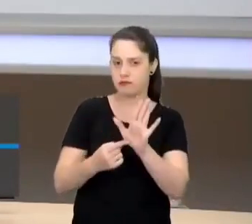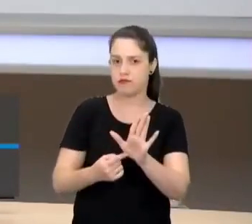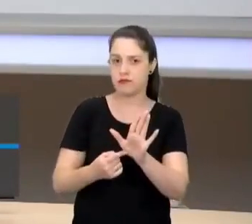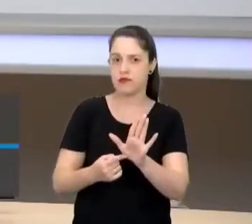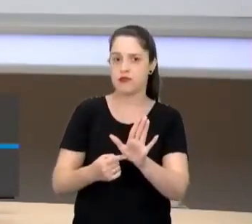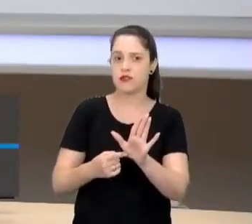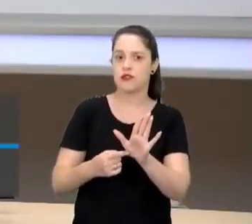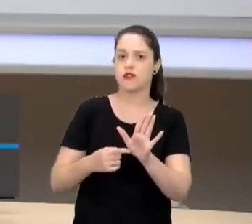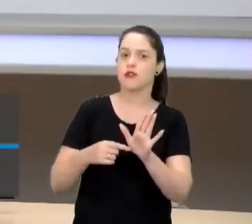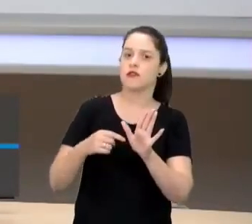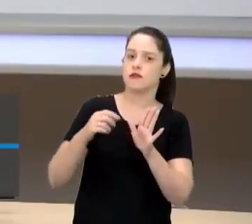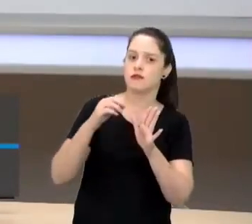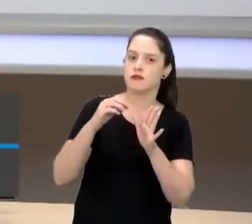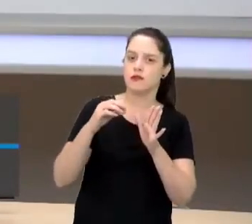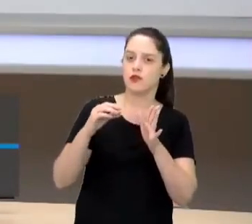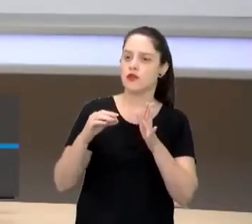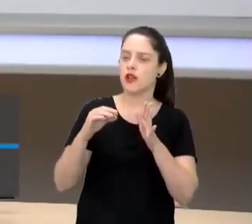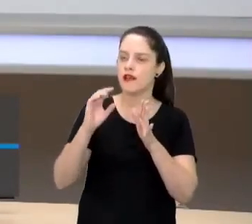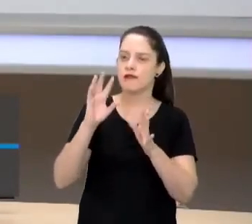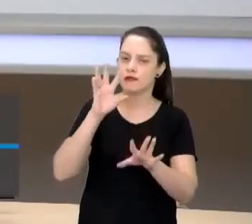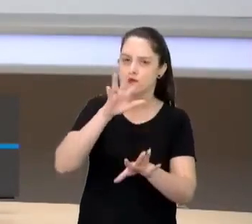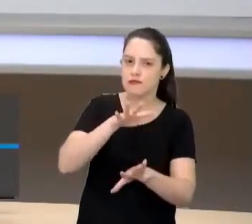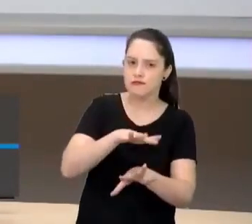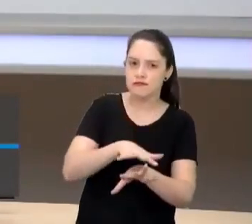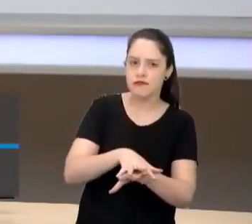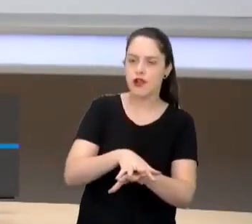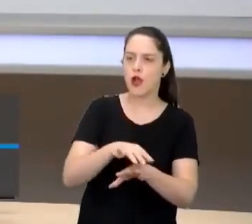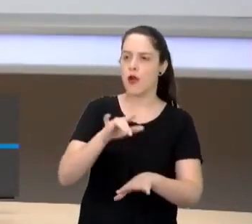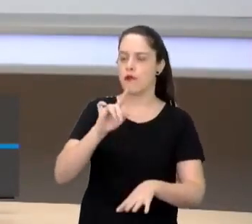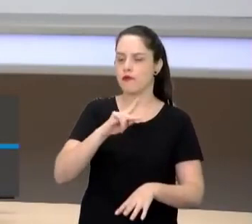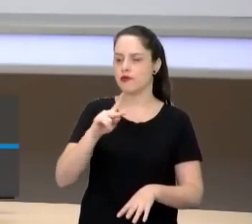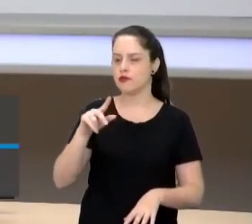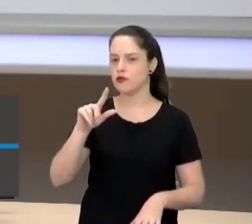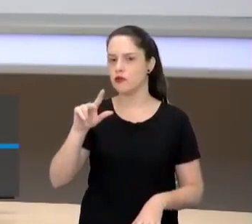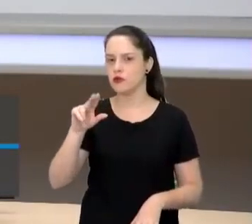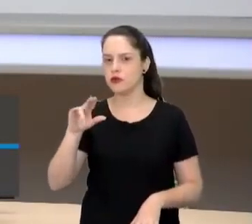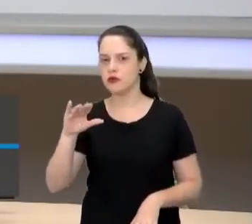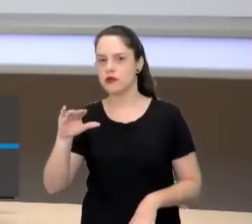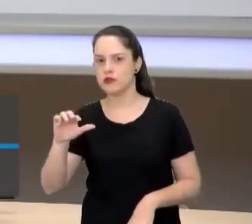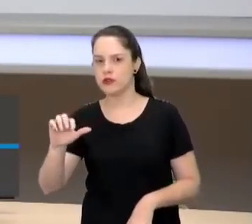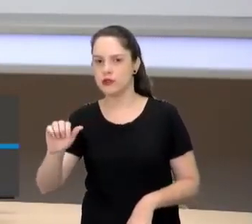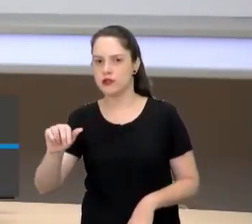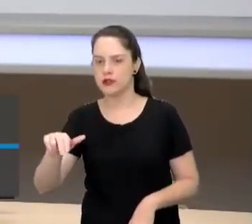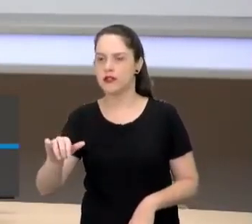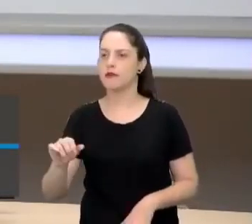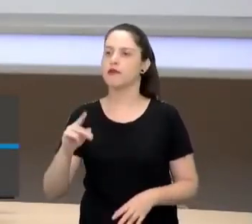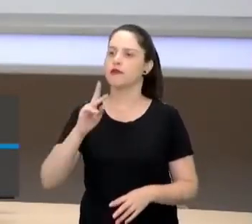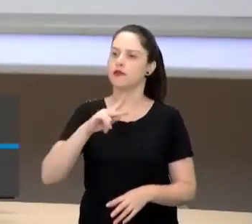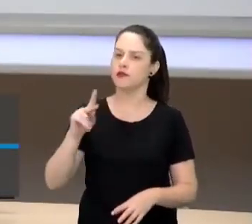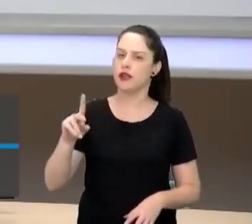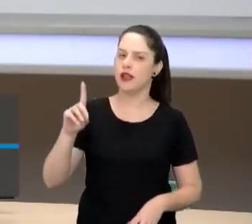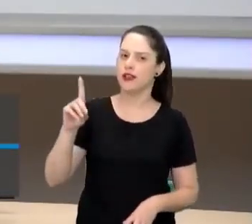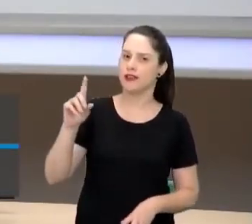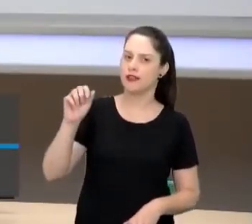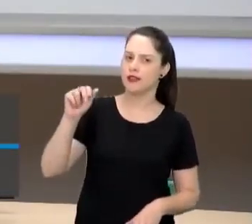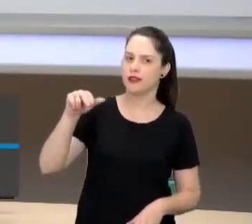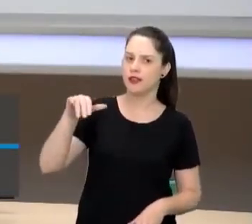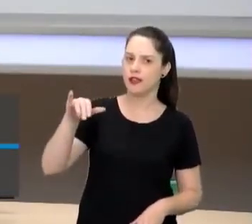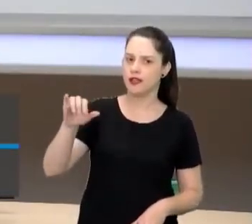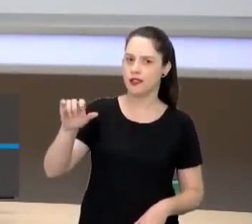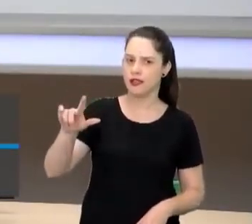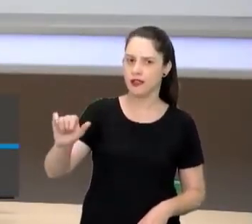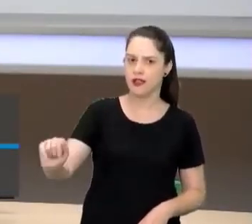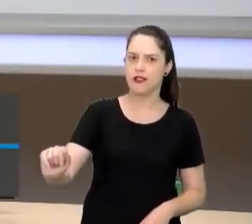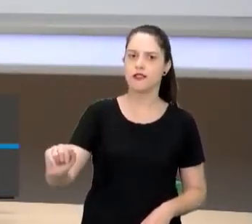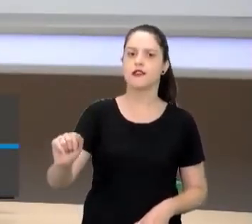busca ativa, quem lembrou foi a professora Luciana, professora Tânia falou de busca ativa. Teve uma professora